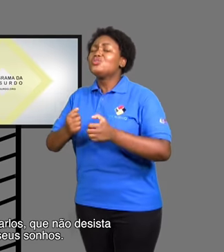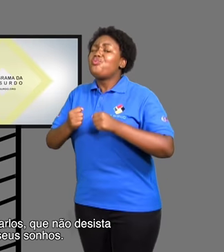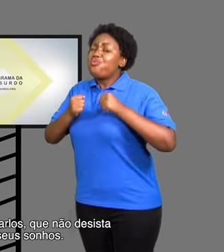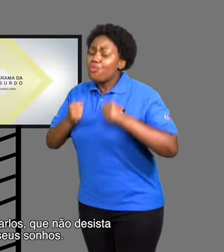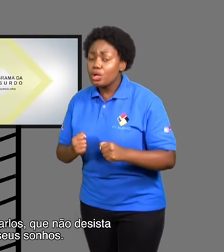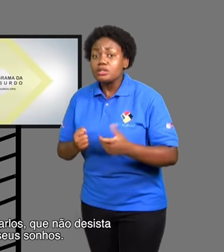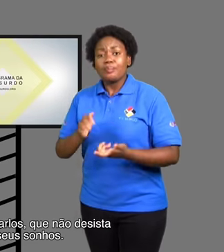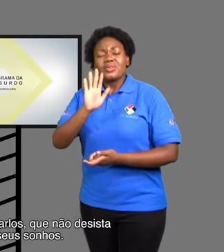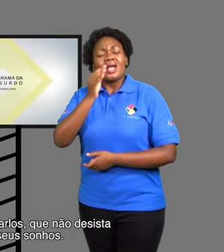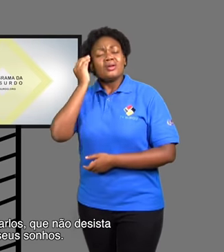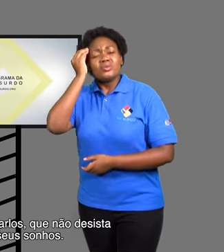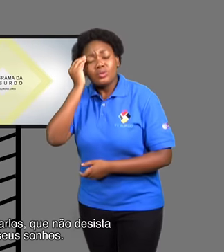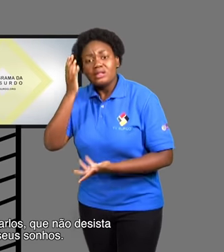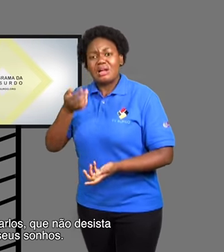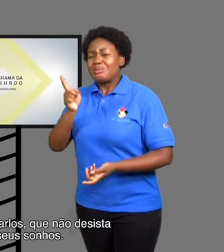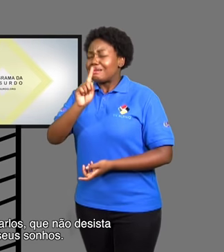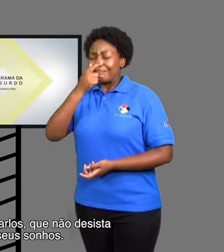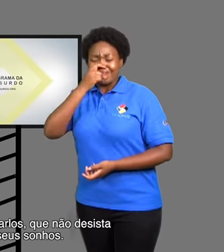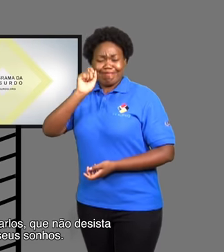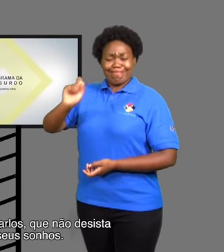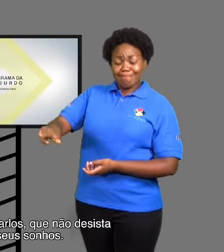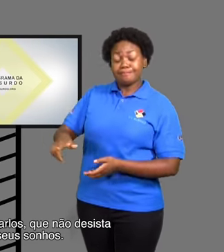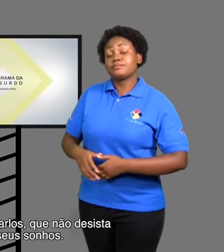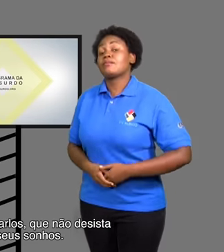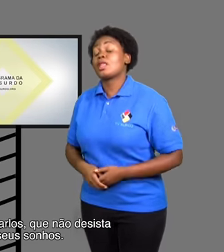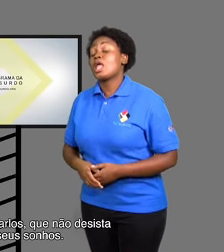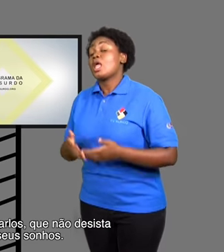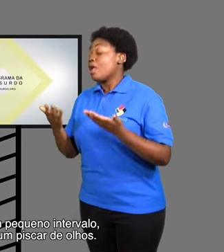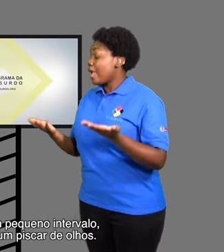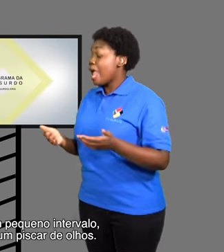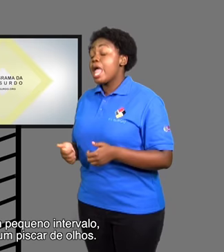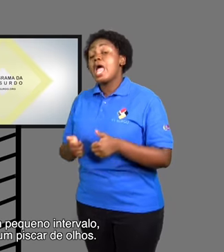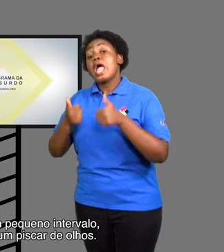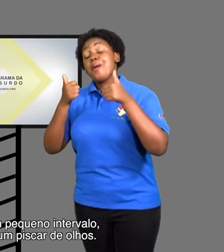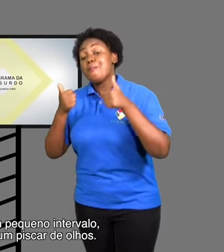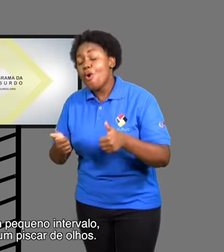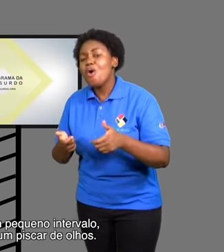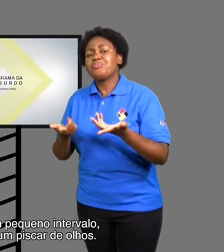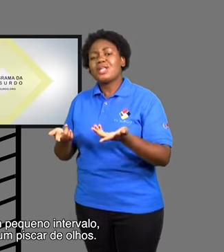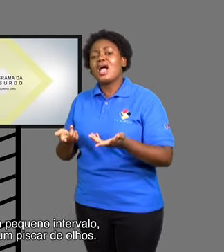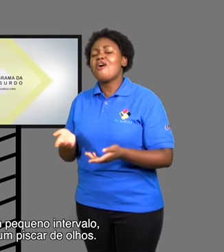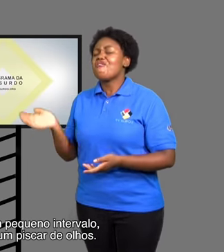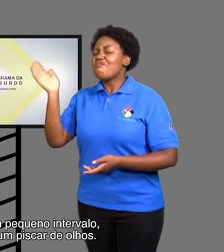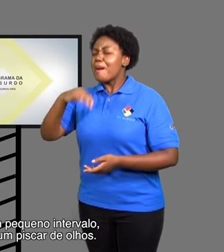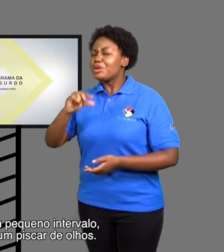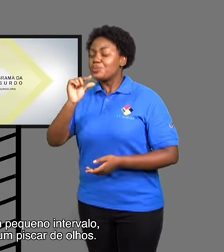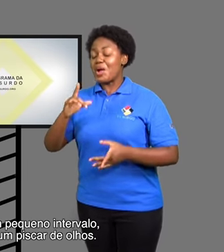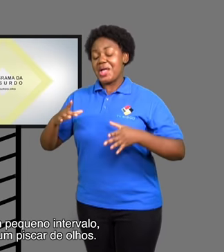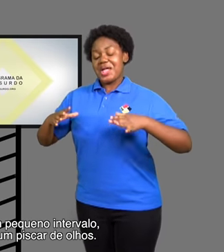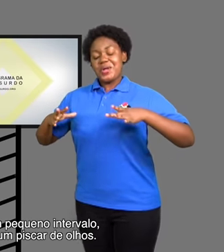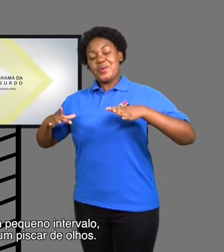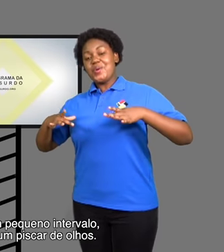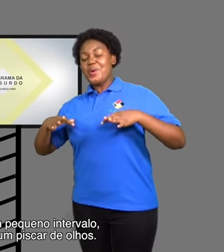Muita força para o Carlos, que não desista dos seus sonhos. Bom, agora vamos a mais um